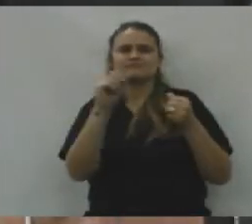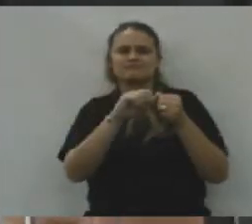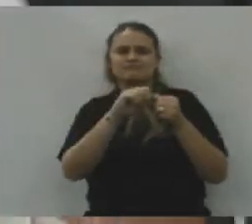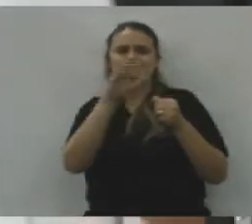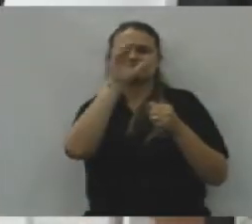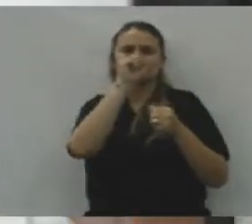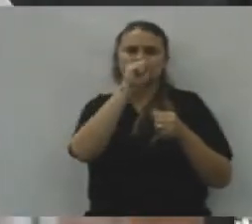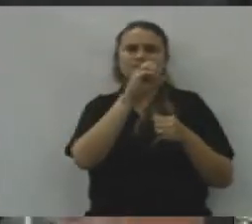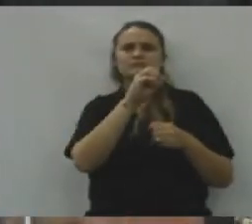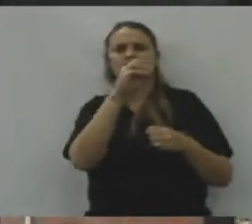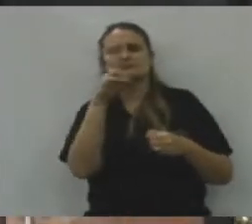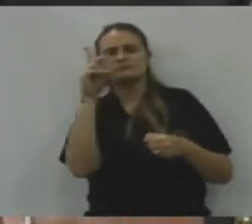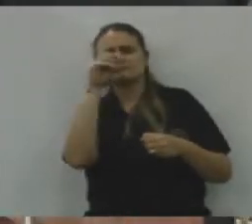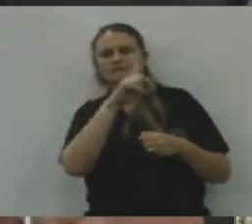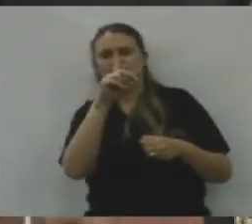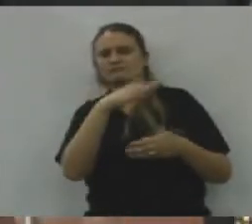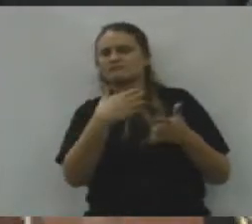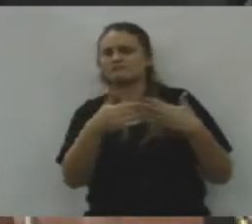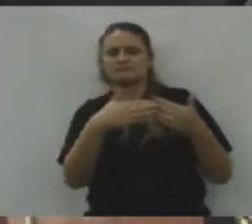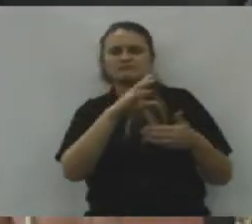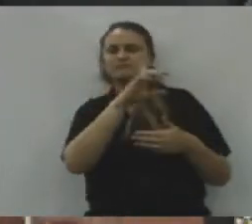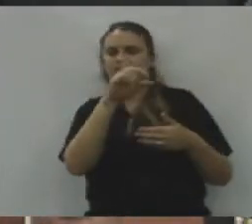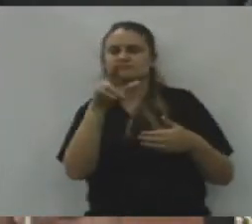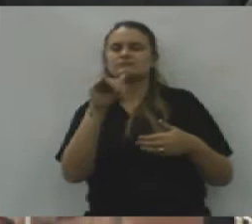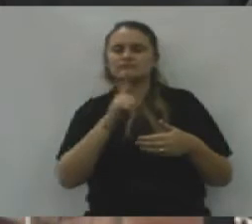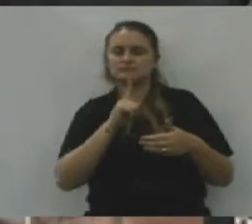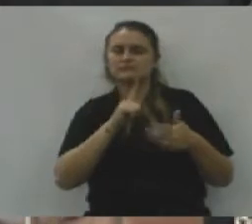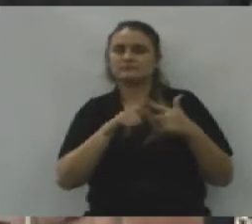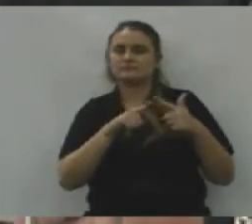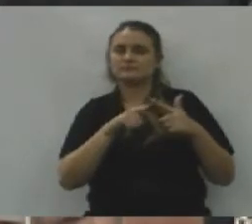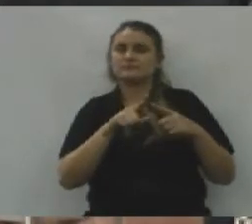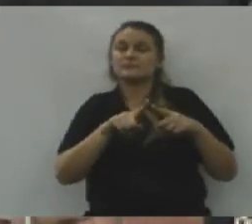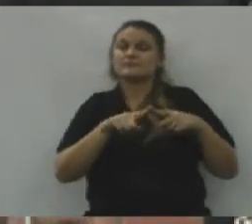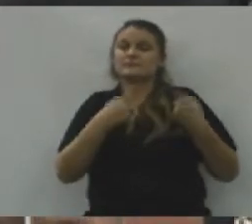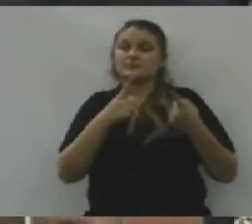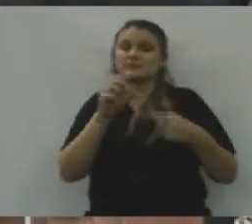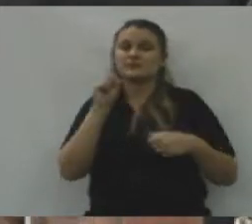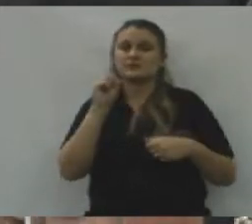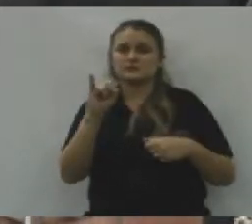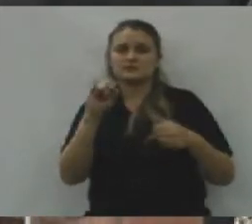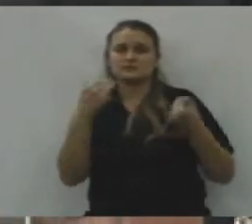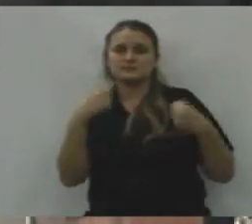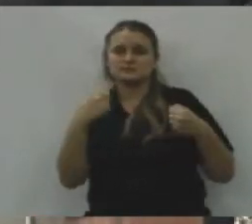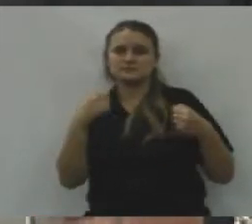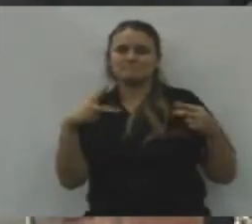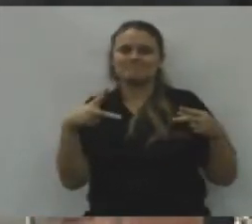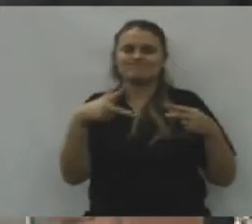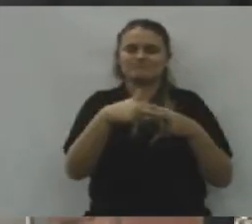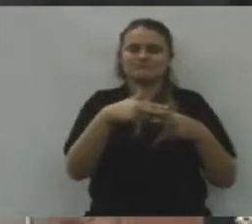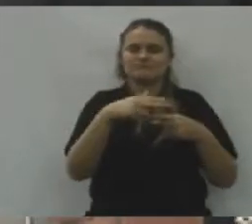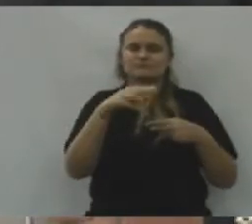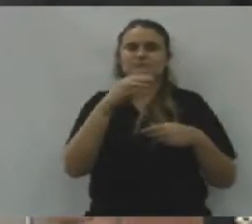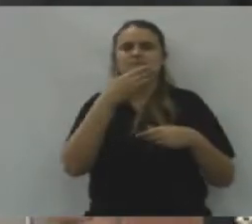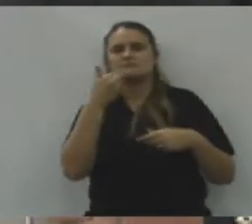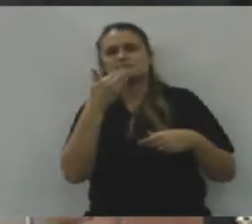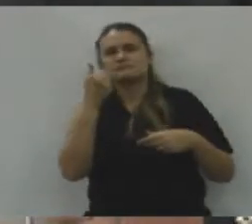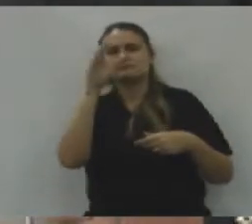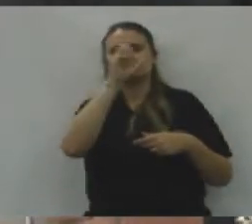no domingo. Enfim, qualquer dia vai causar transtorno. Mas, se for preciso, fechar, que feche nesses dias que